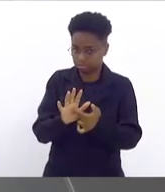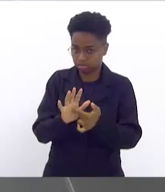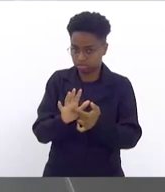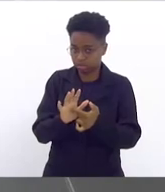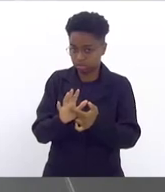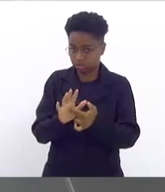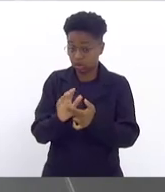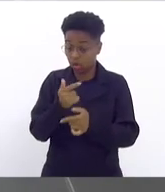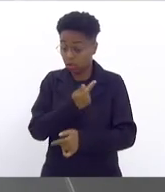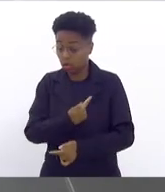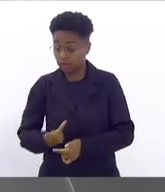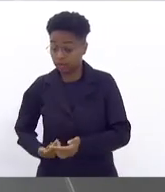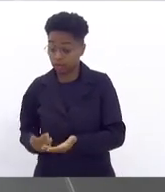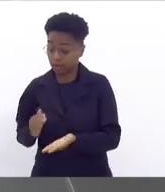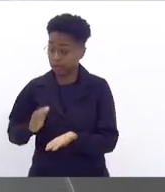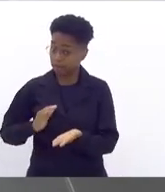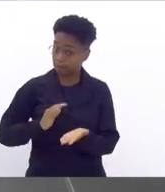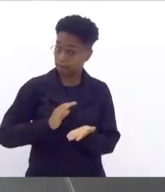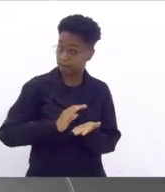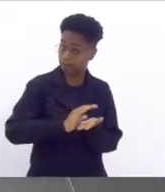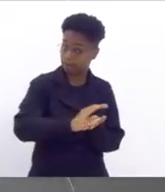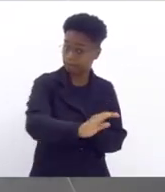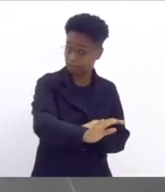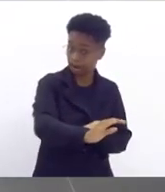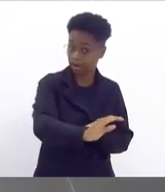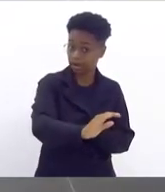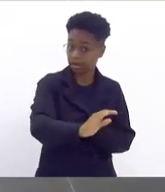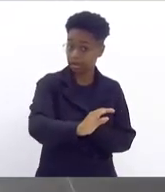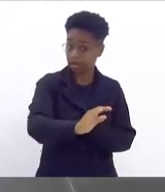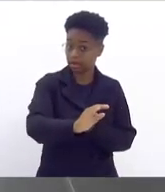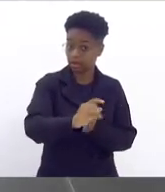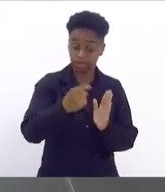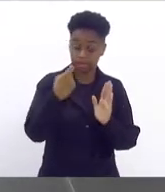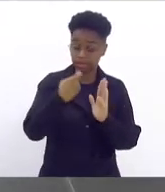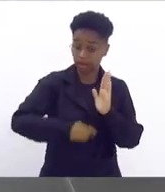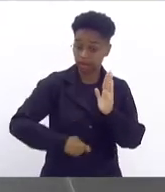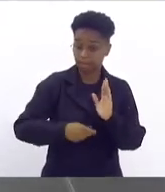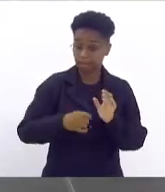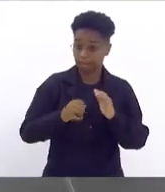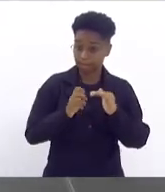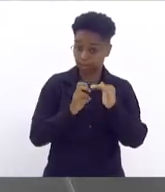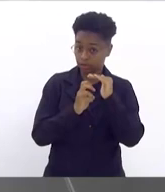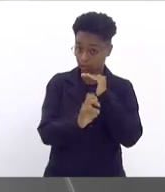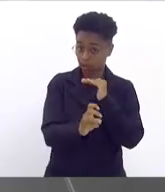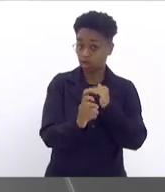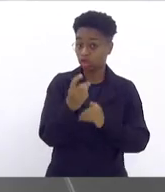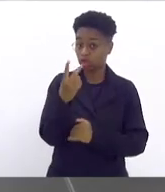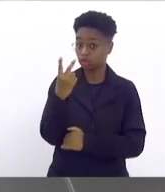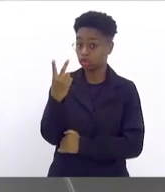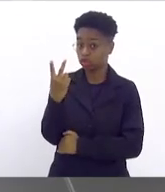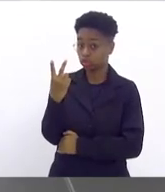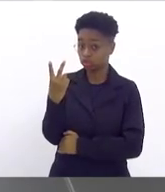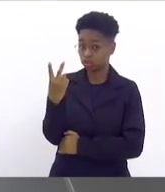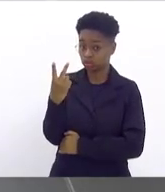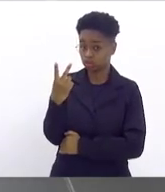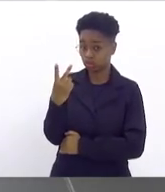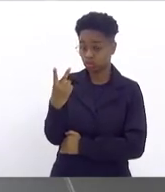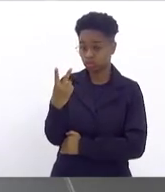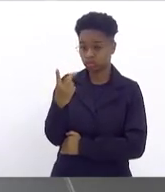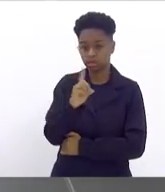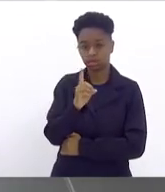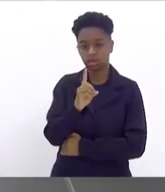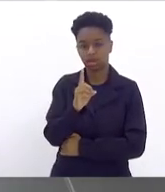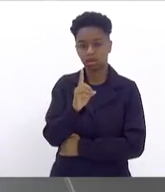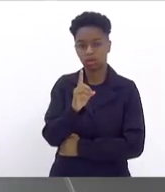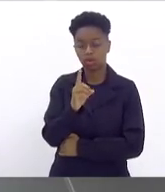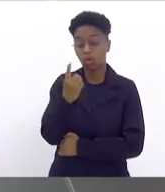subsidia a tarifa do metrô em R$ 2,90. Não é isso? Não,